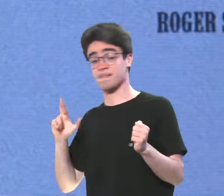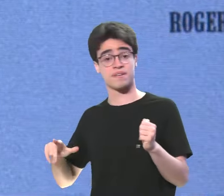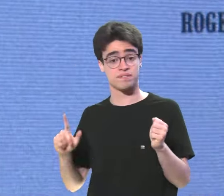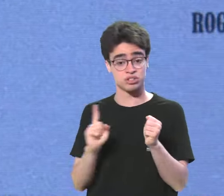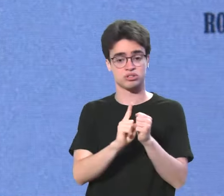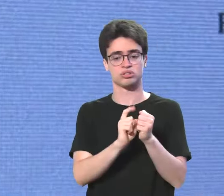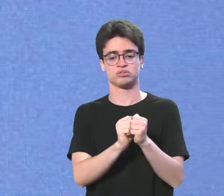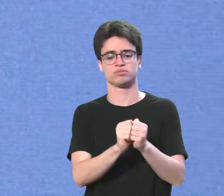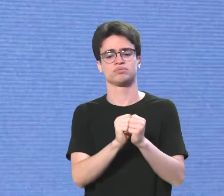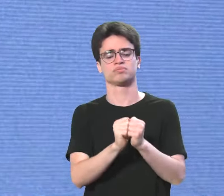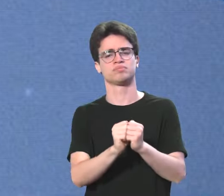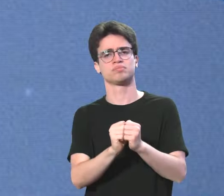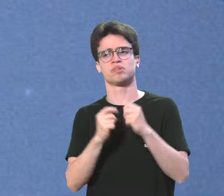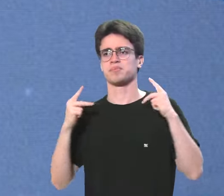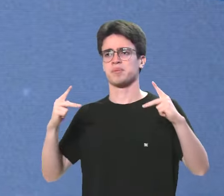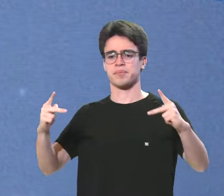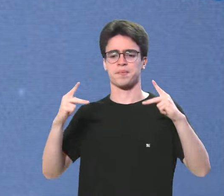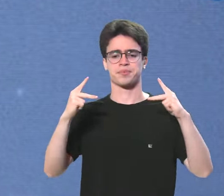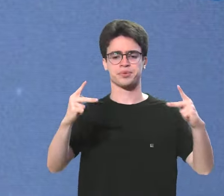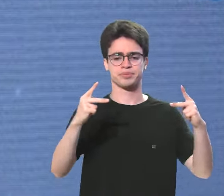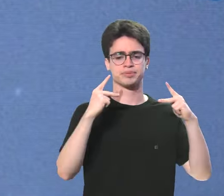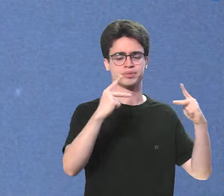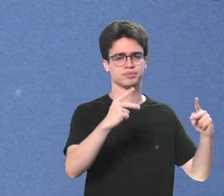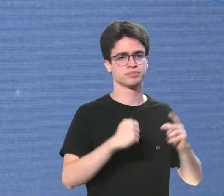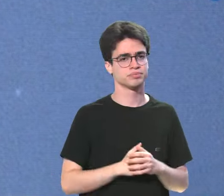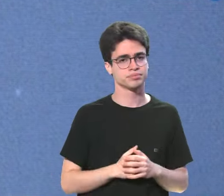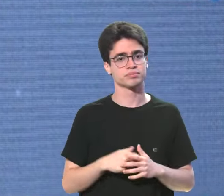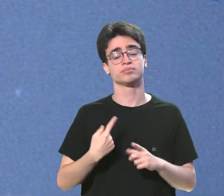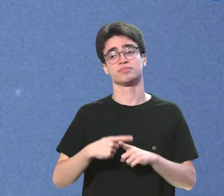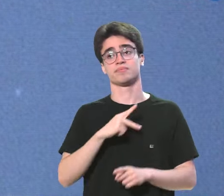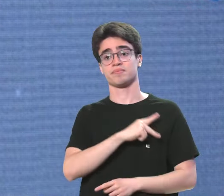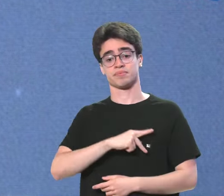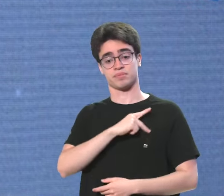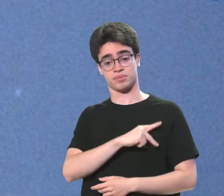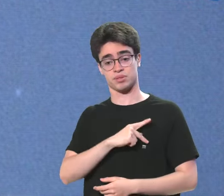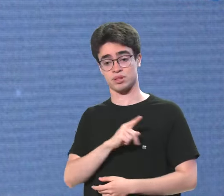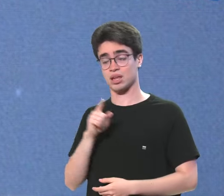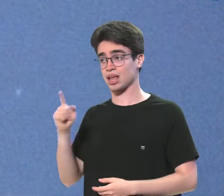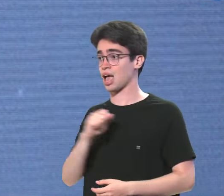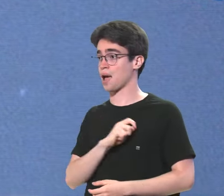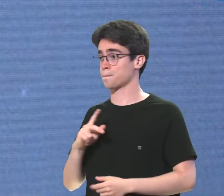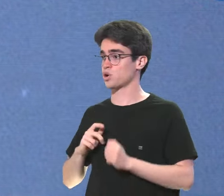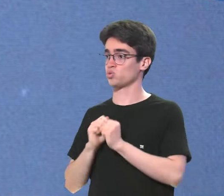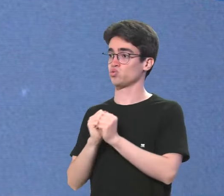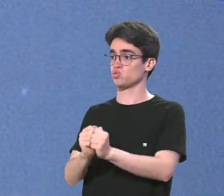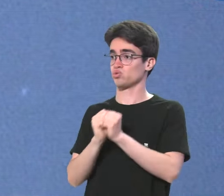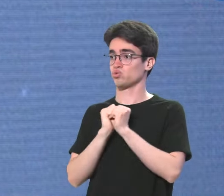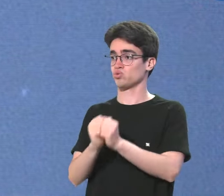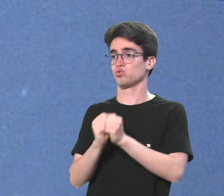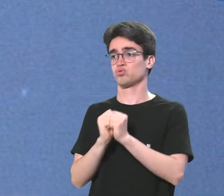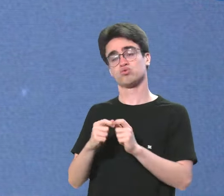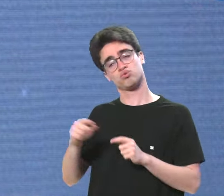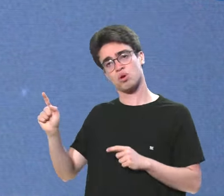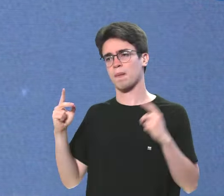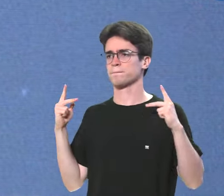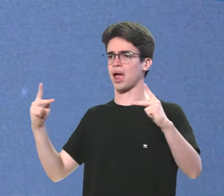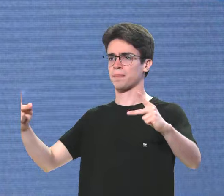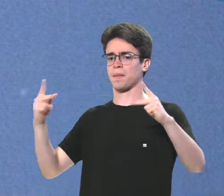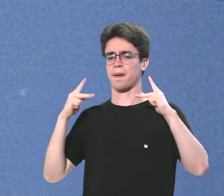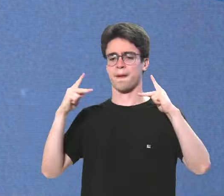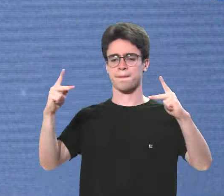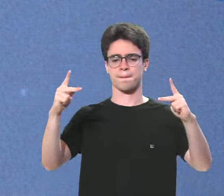Jerusalém Versículo 28 Saulo permaneceu com os apóstolos e andava com eles por Jerusalém pregando corajosamente em